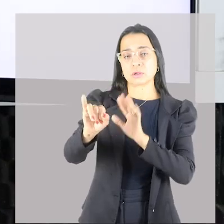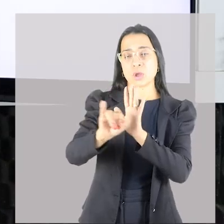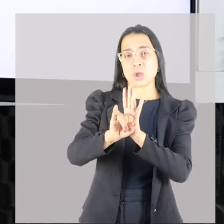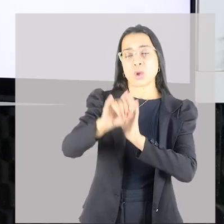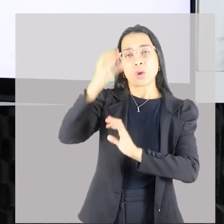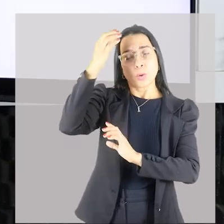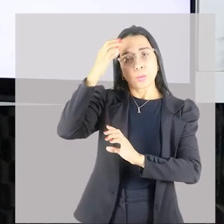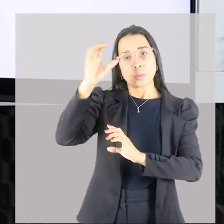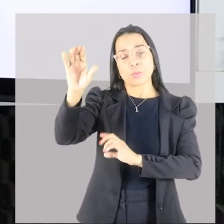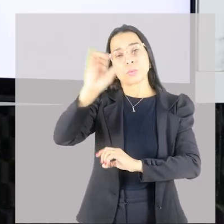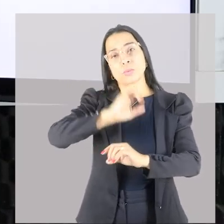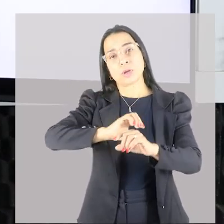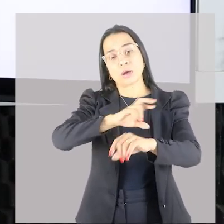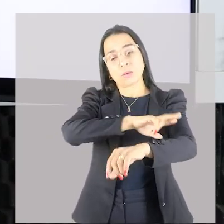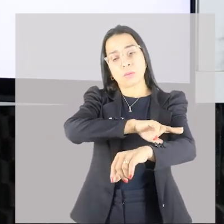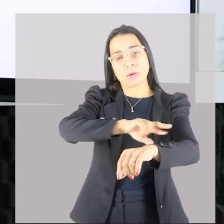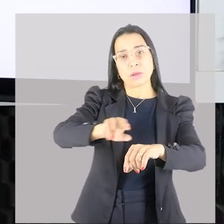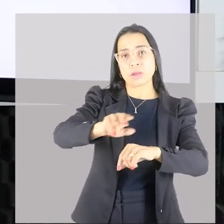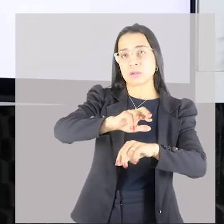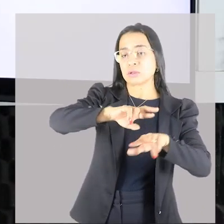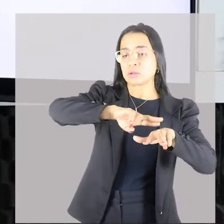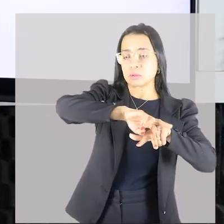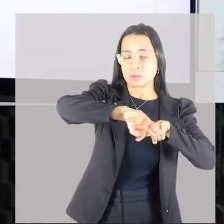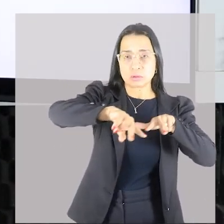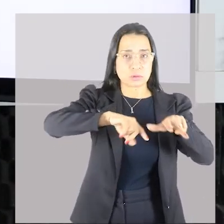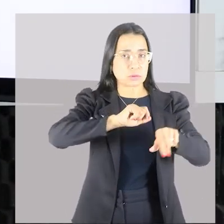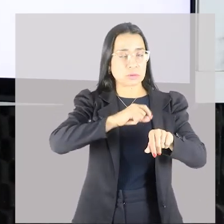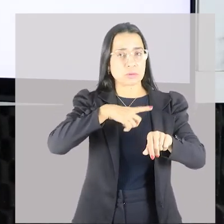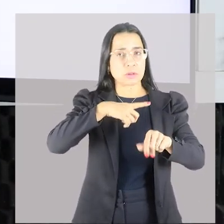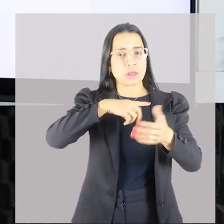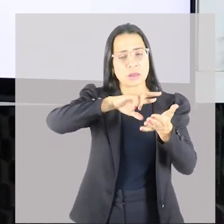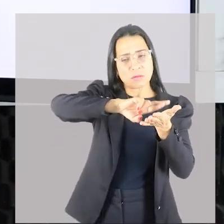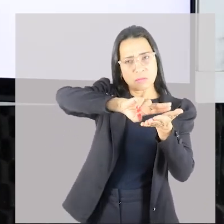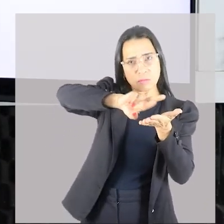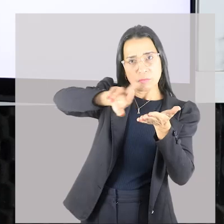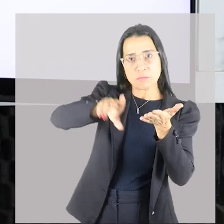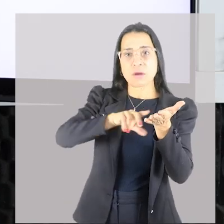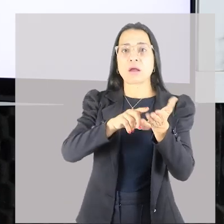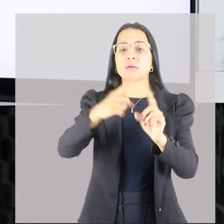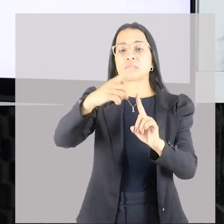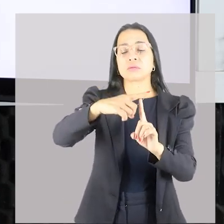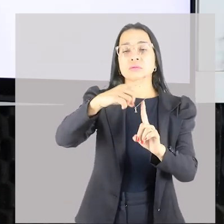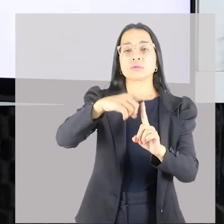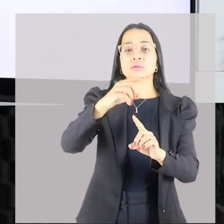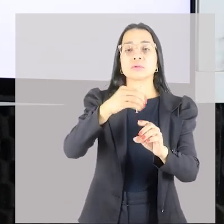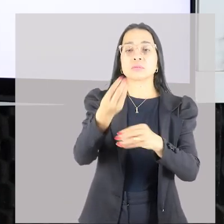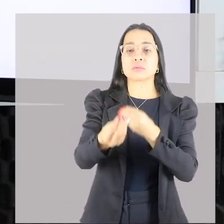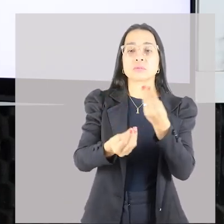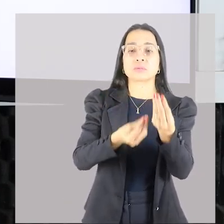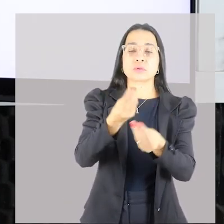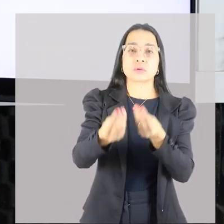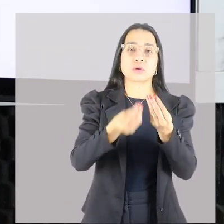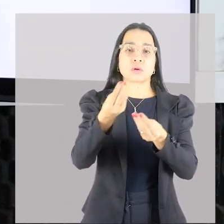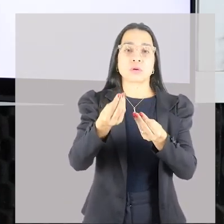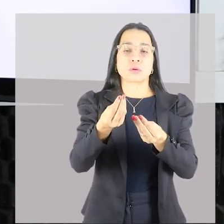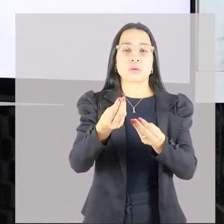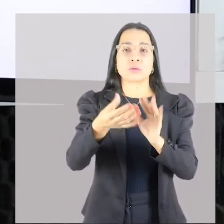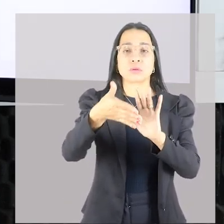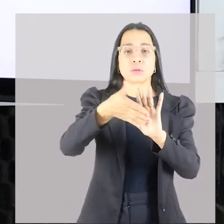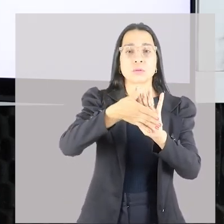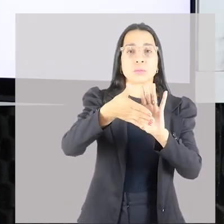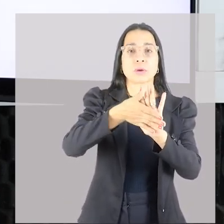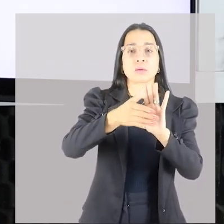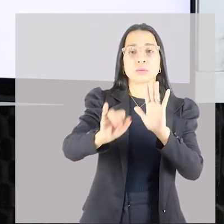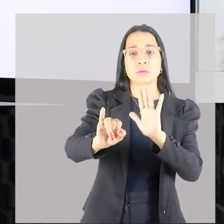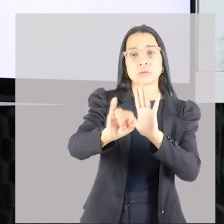identidade racial, identidade de gênero. Então existem vários modelos, várias formas de pautas